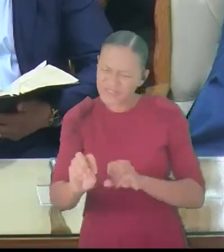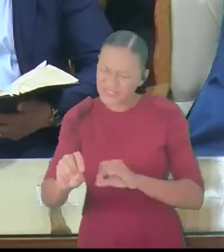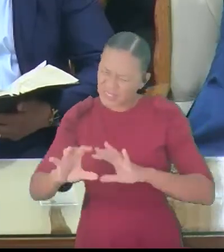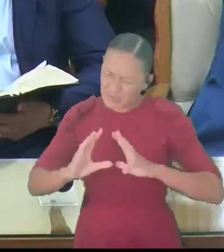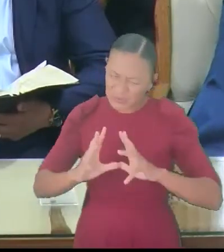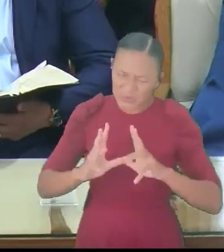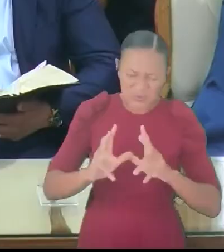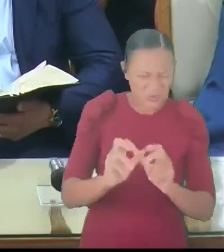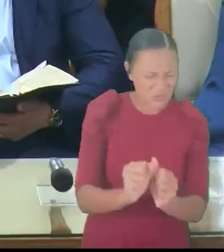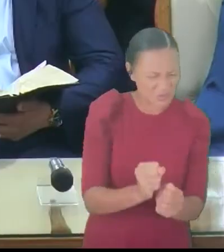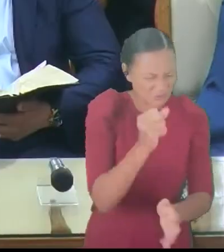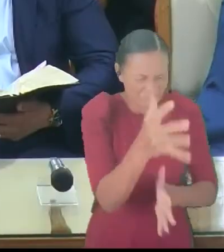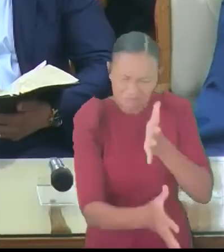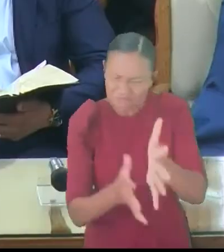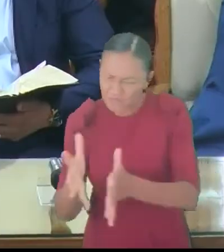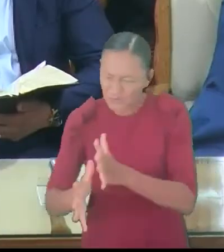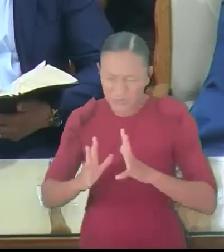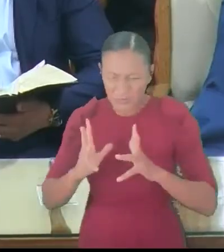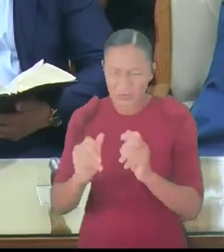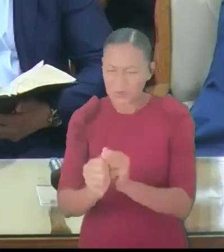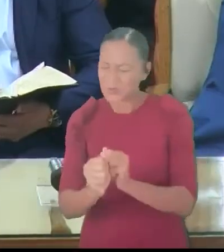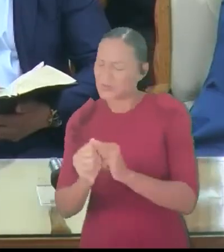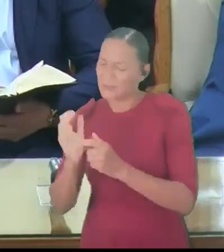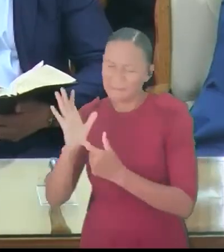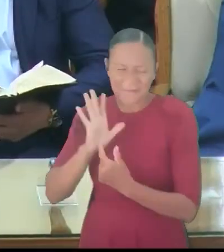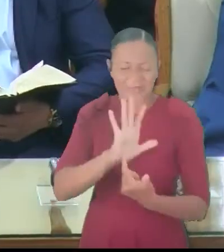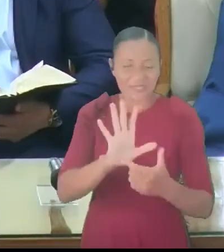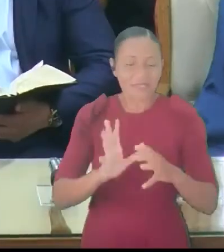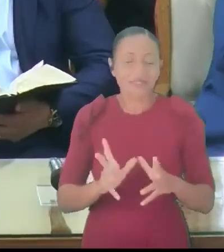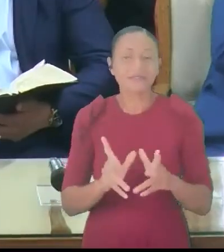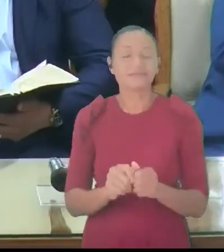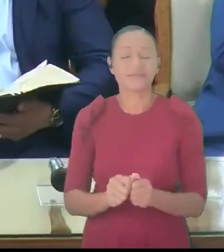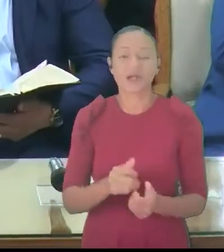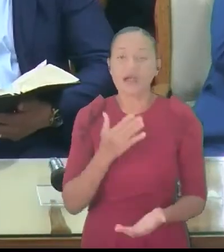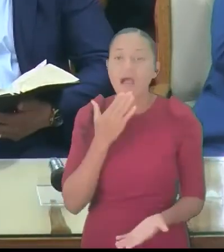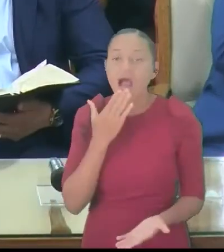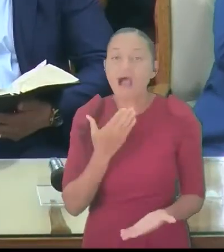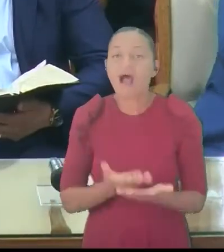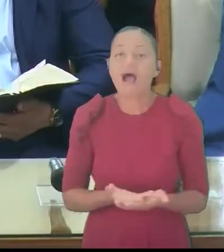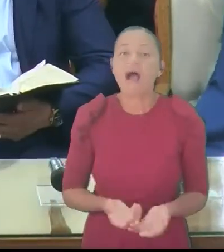tudo, um profeta que iria revelar tudo. Agora, pasmem,